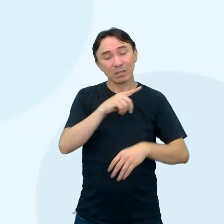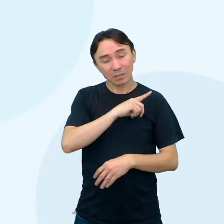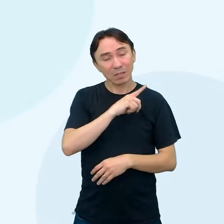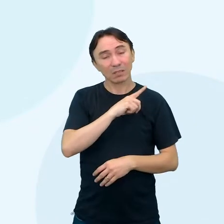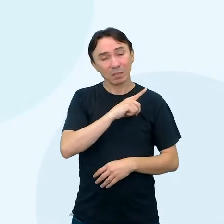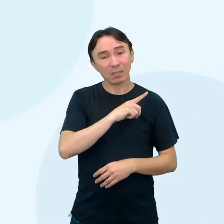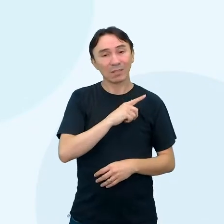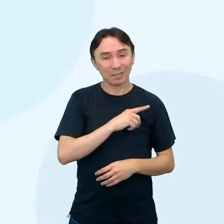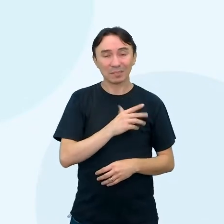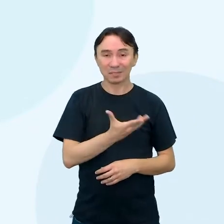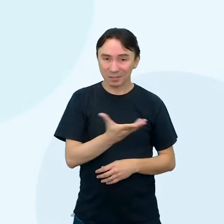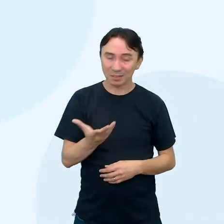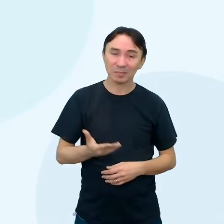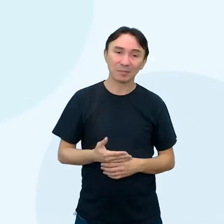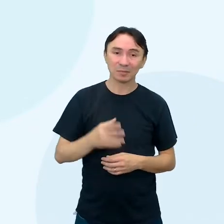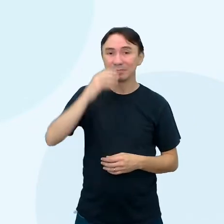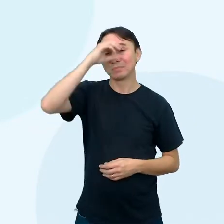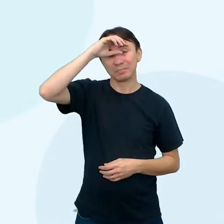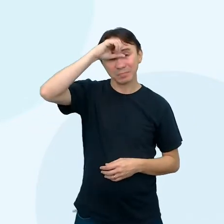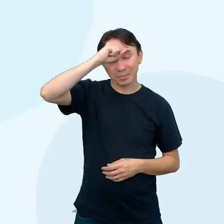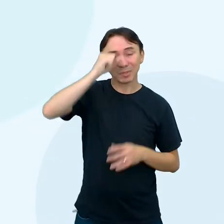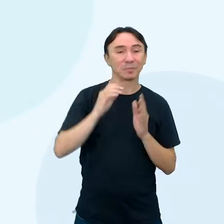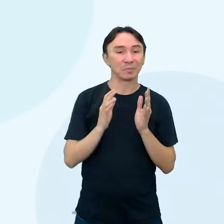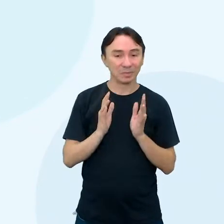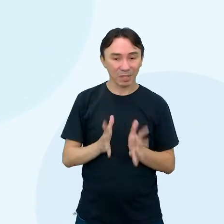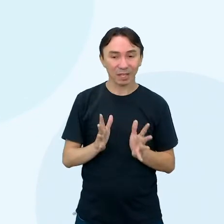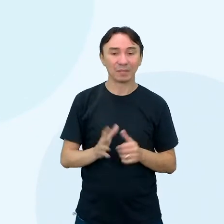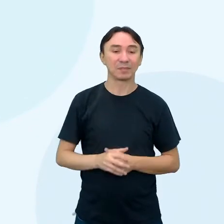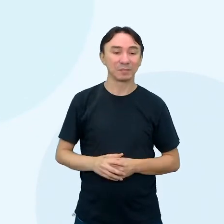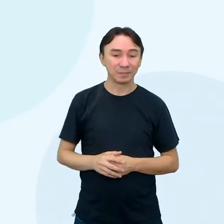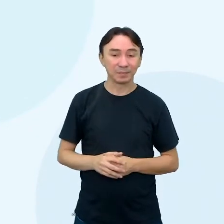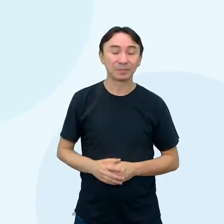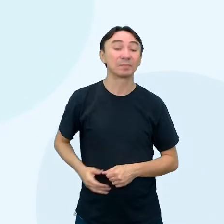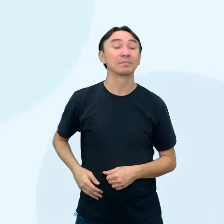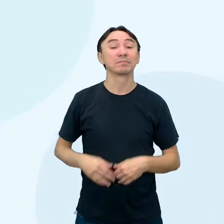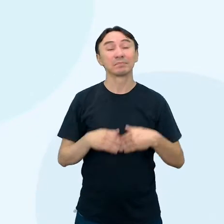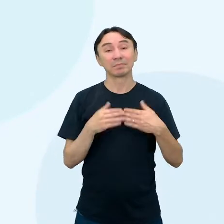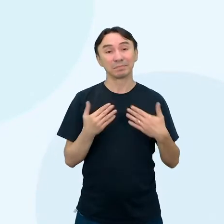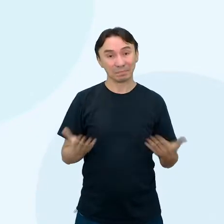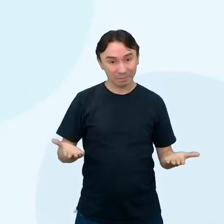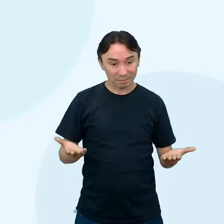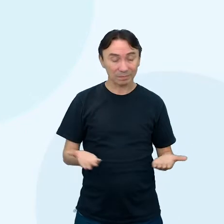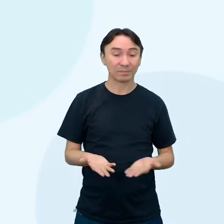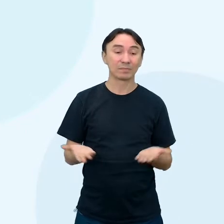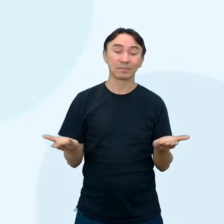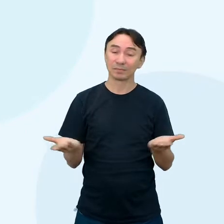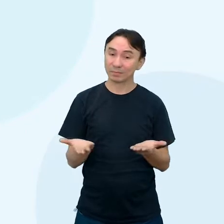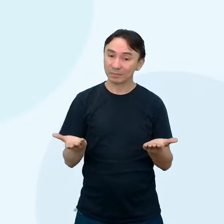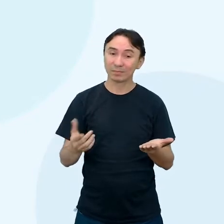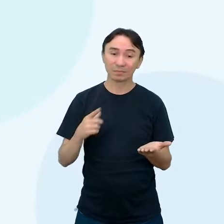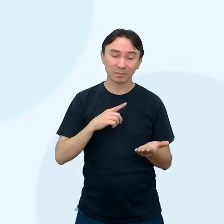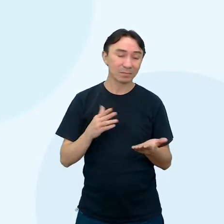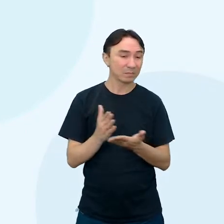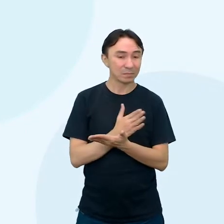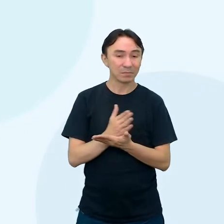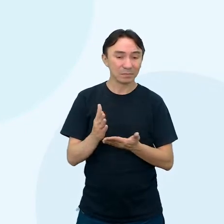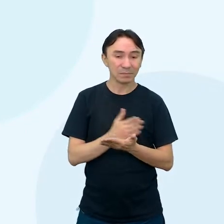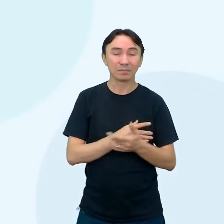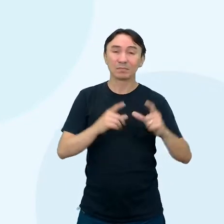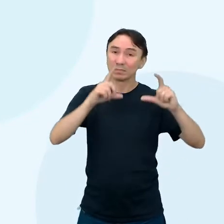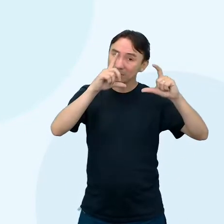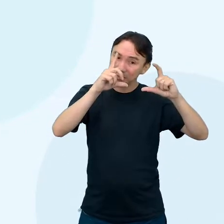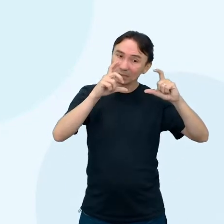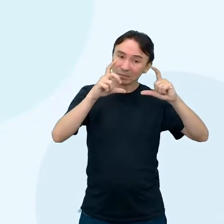desse mineral, né, dos minerais que compõem a rocha. Bom, E aí nós temos algumas figuras que eu gostaria que